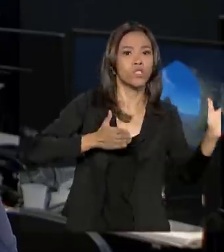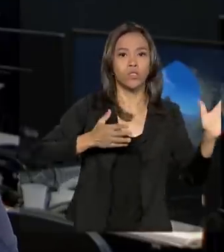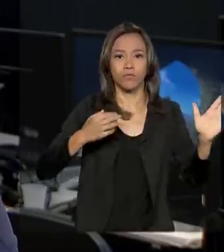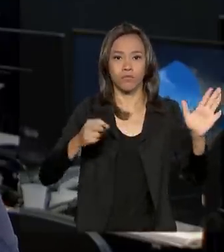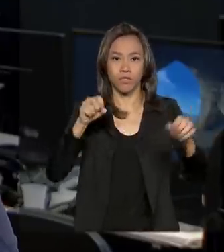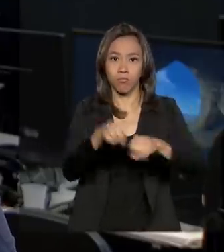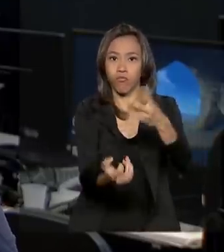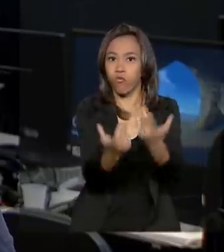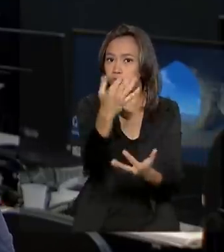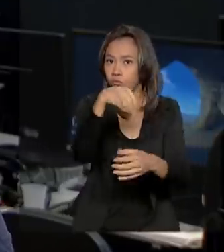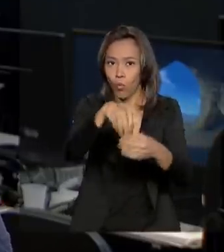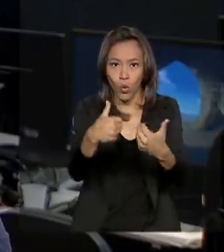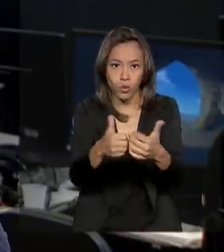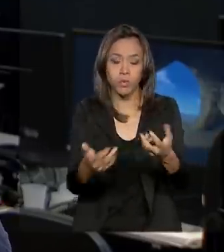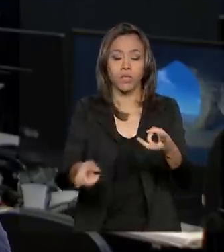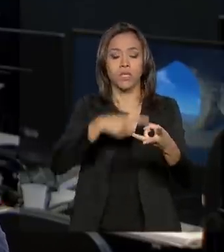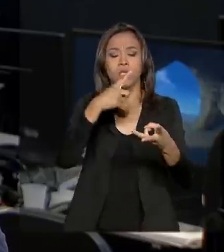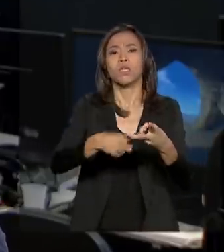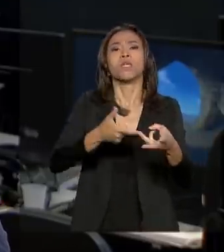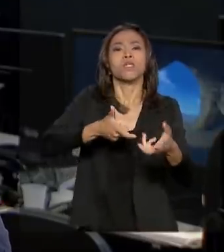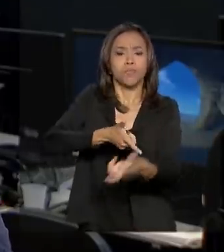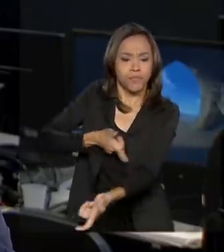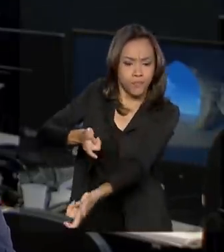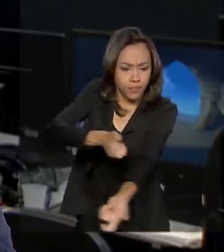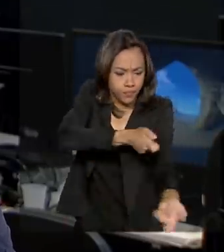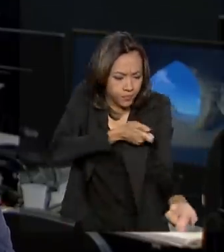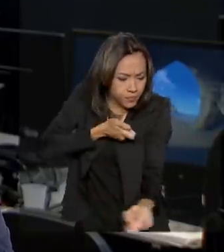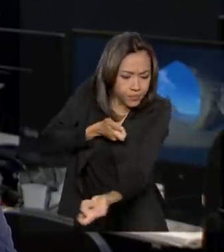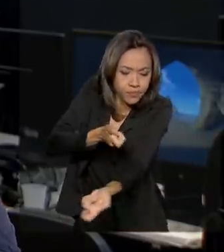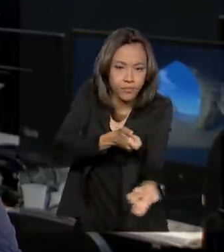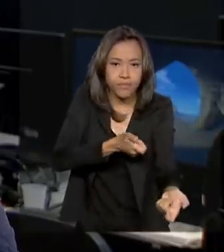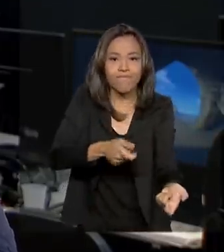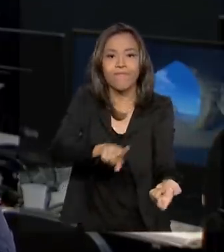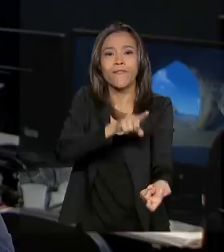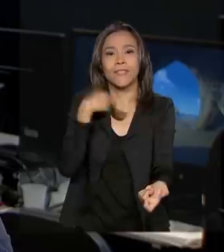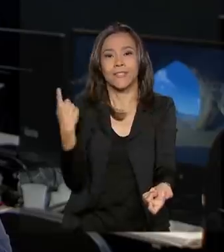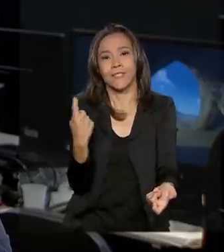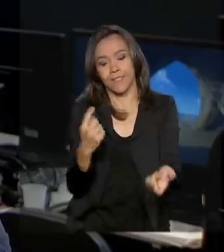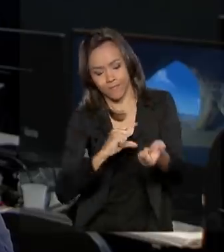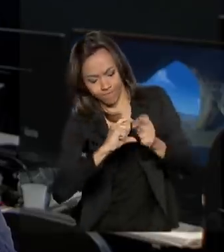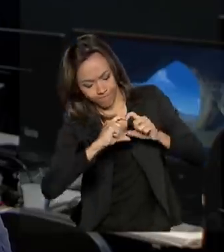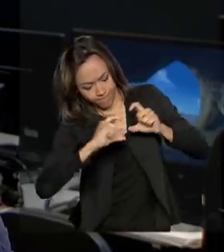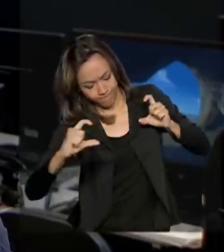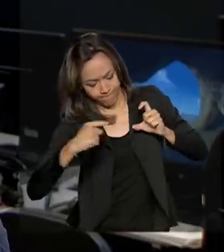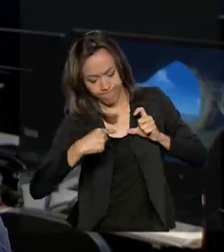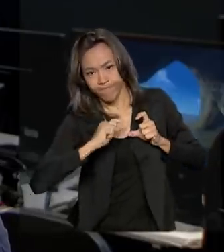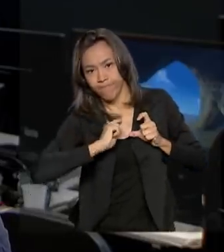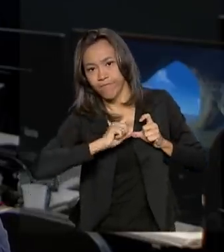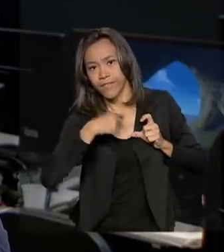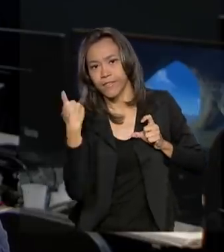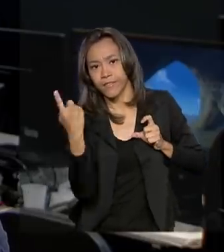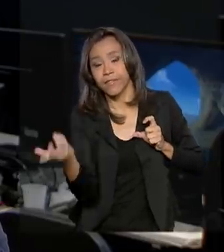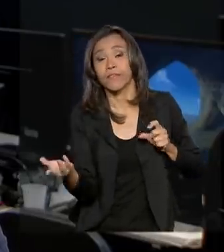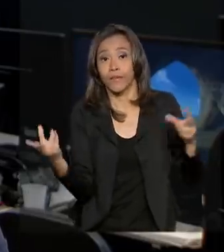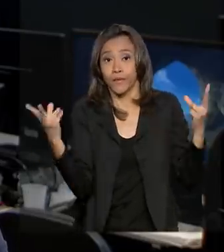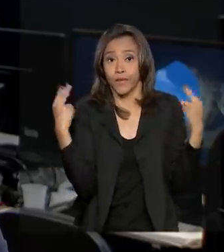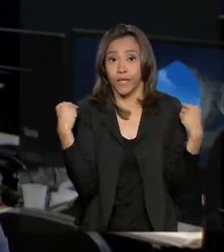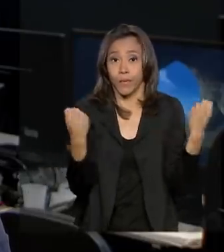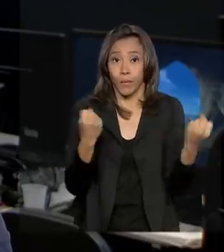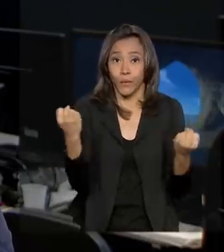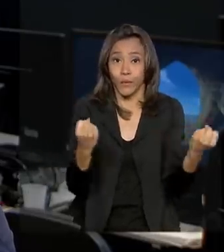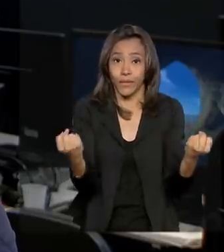com defeito extintores de incêndio com carga vencida e até motoristas com documentação em situação